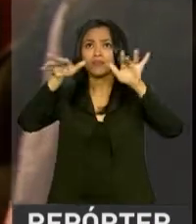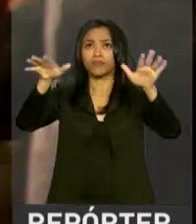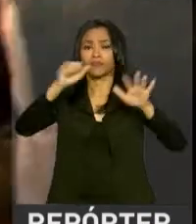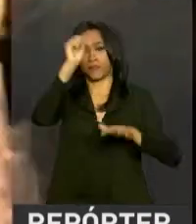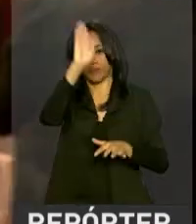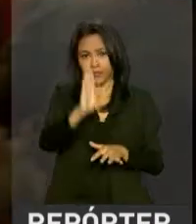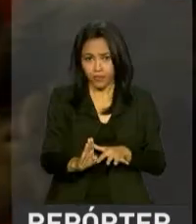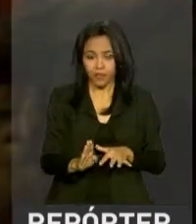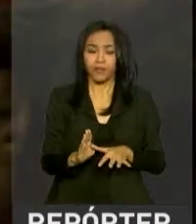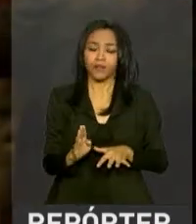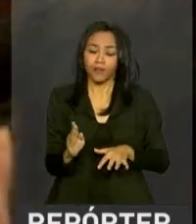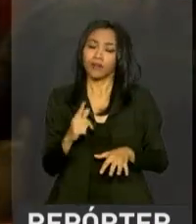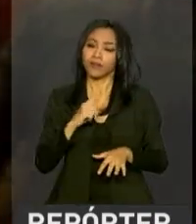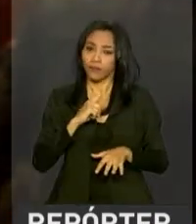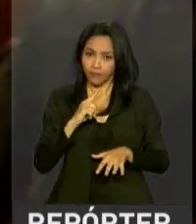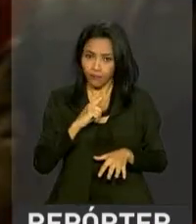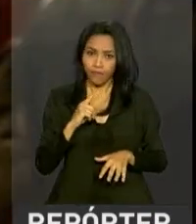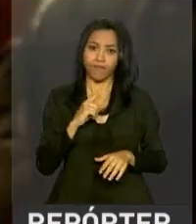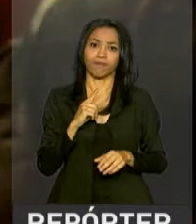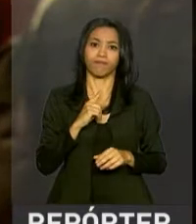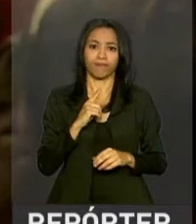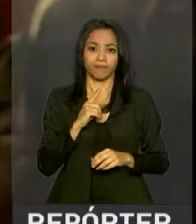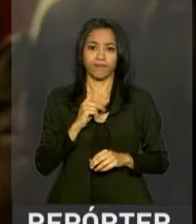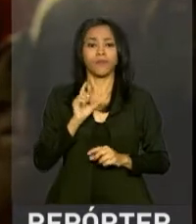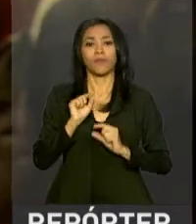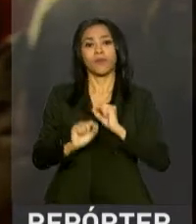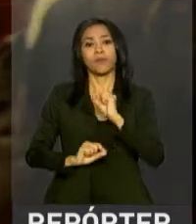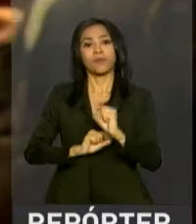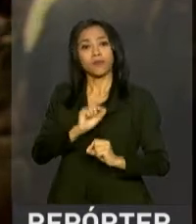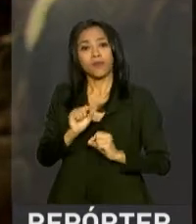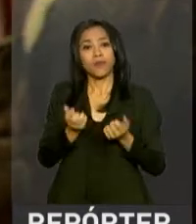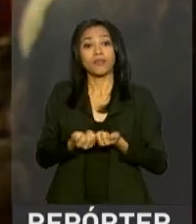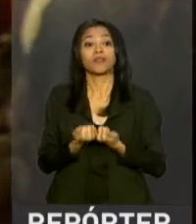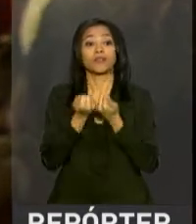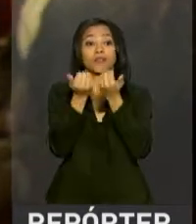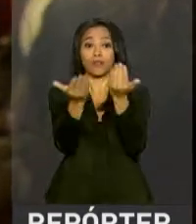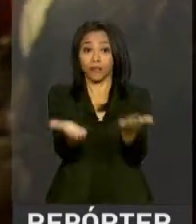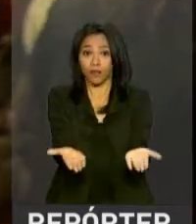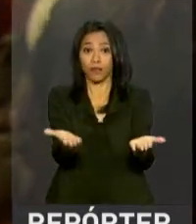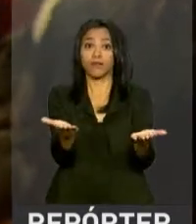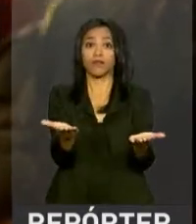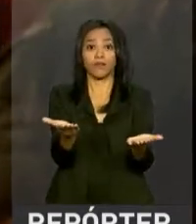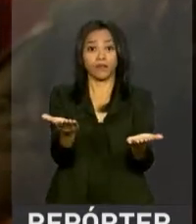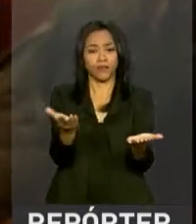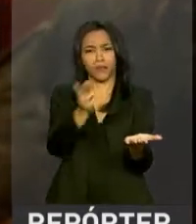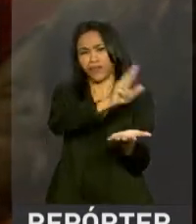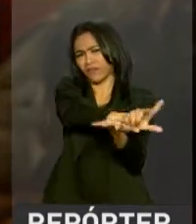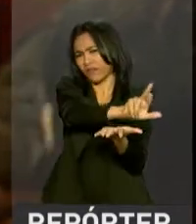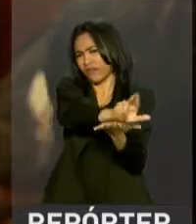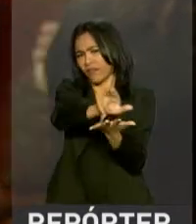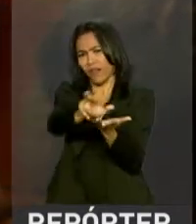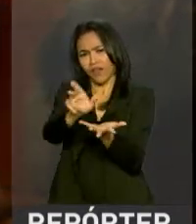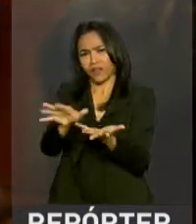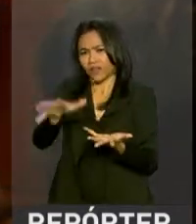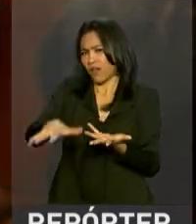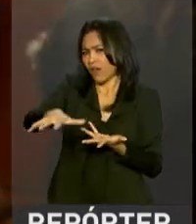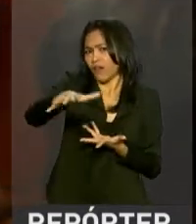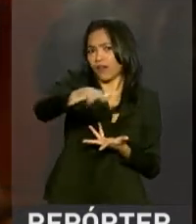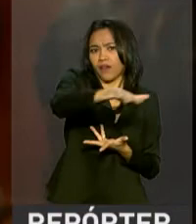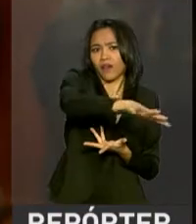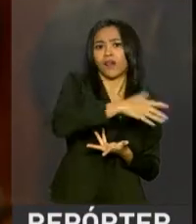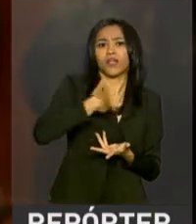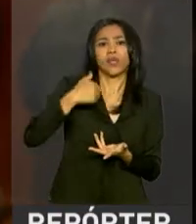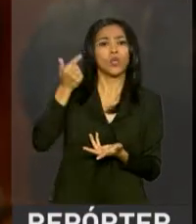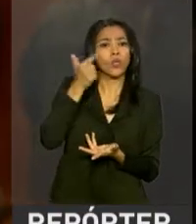sim sim é é proporcionado e que em muitas áreas a gente consiga fazer um